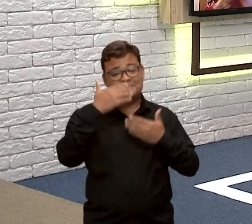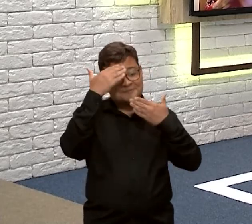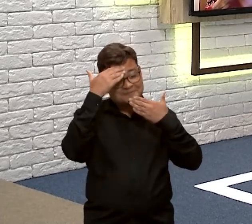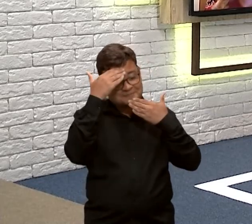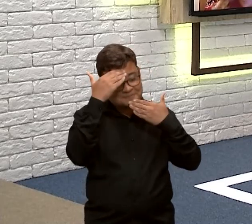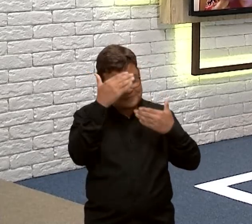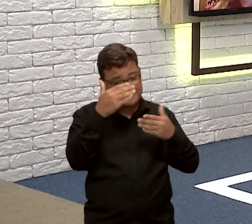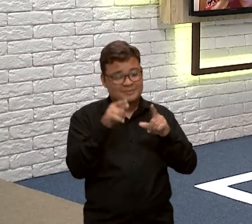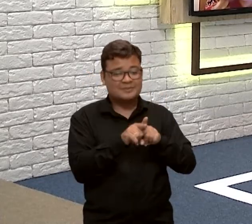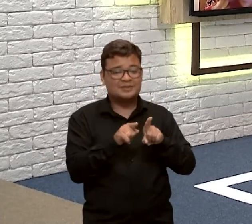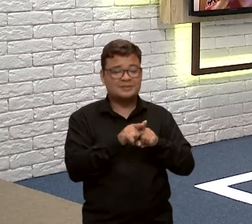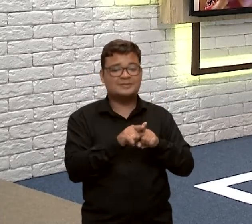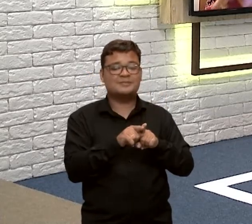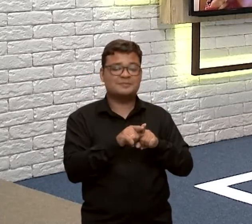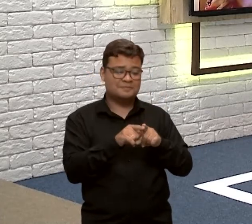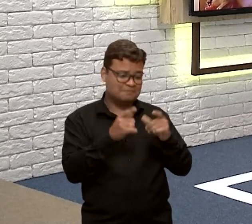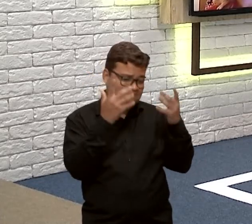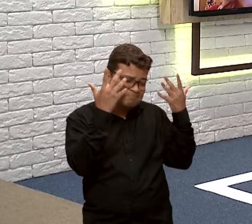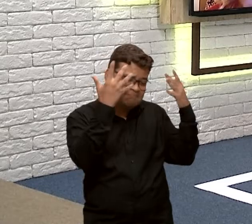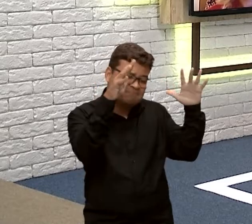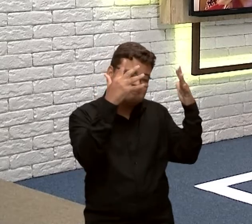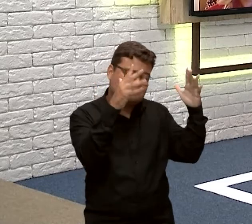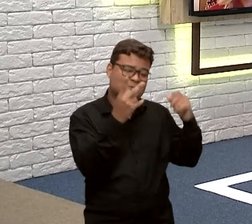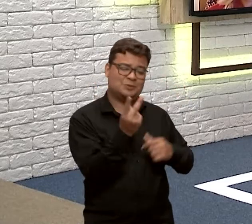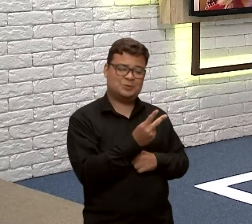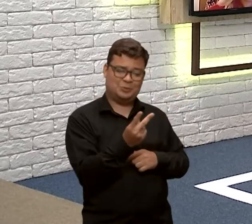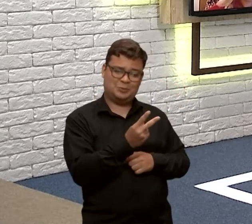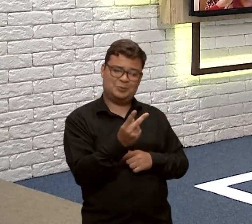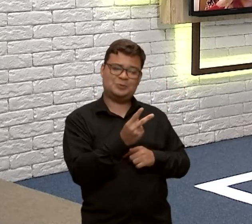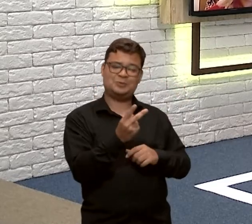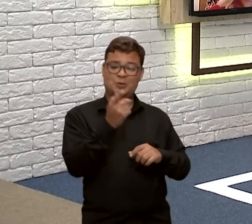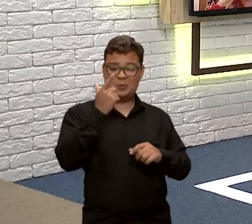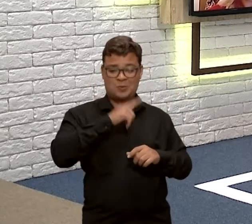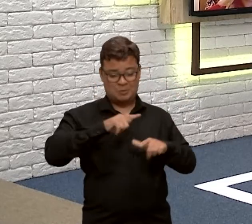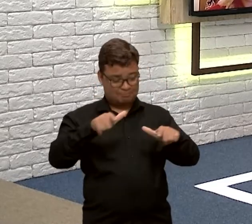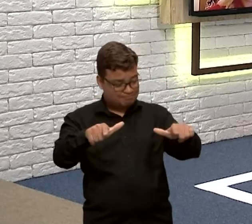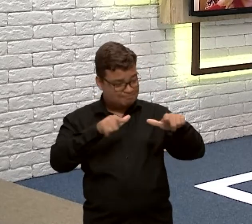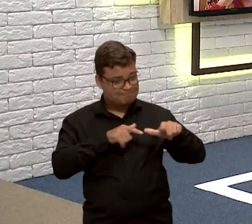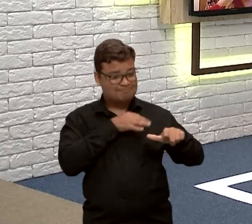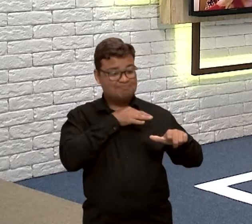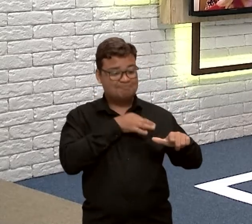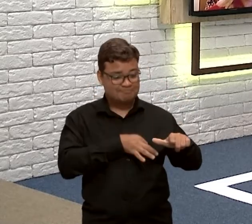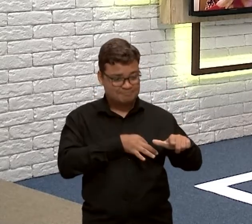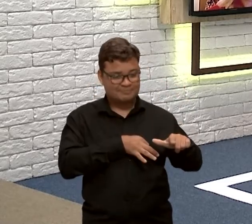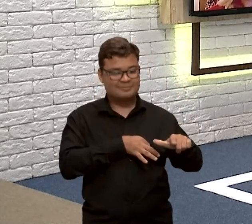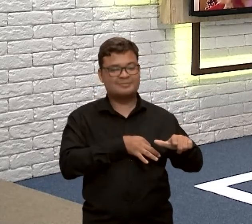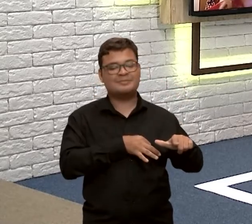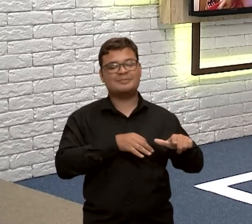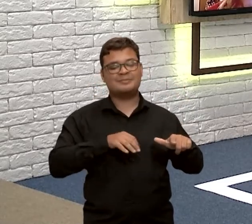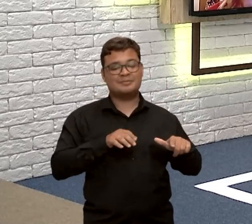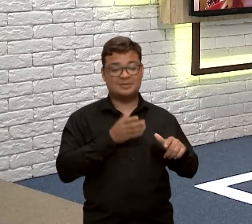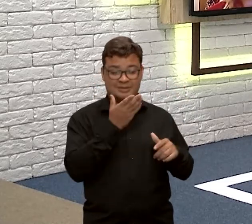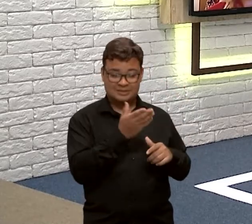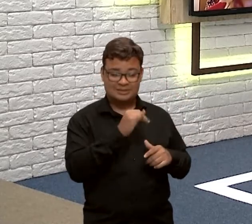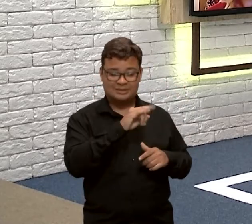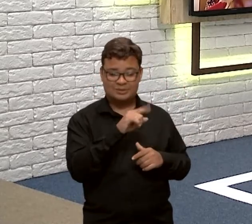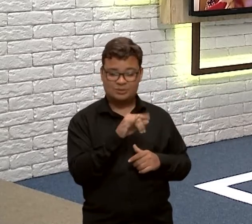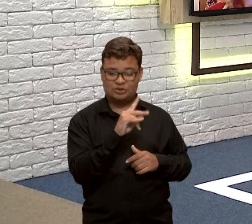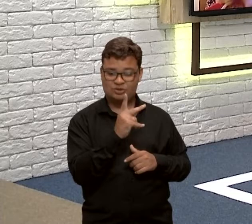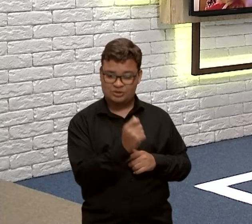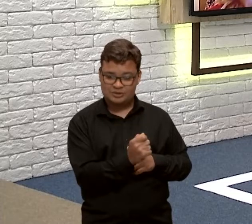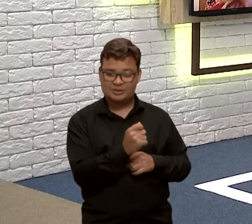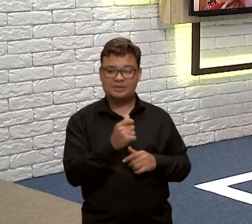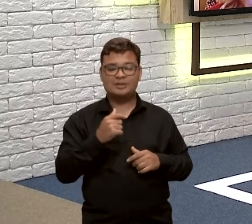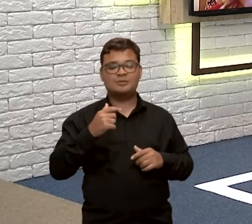agradecer e felicitar, claro, as duas. Parabéns, né, por receber esse reconhecimento, Isildinha. Espero que você continue